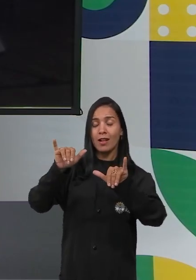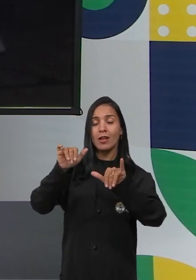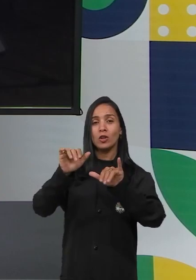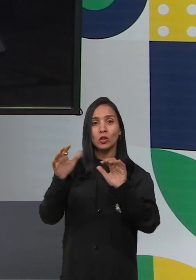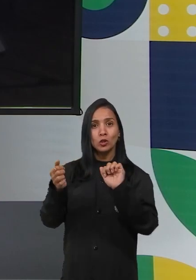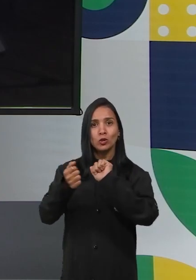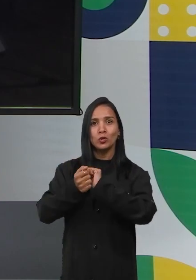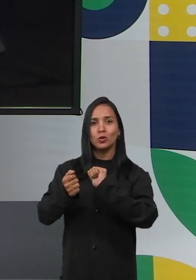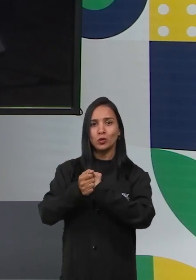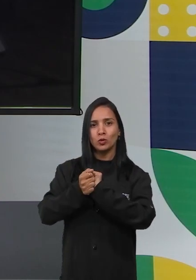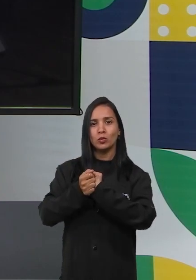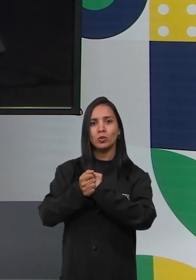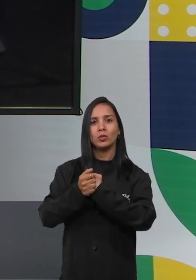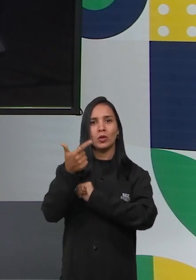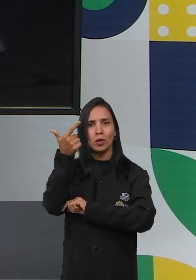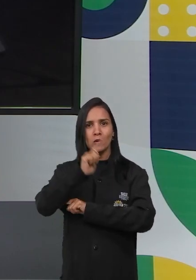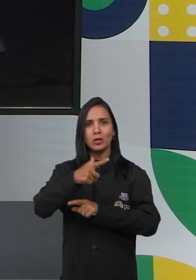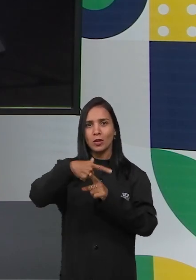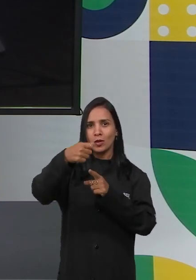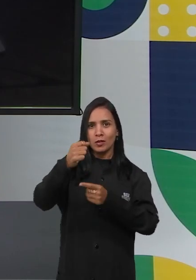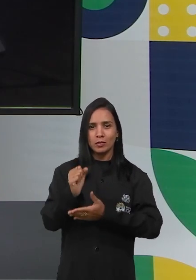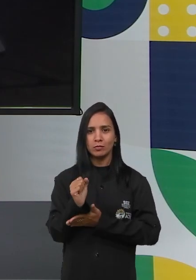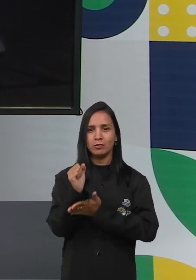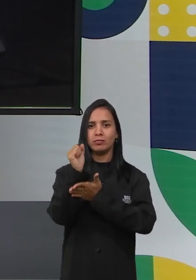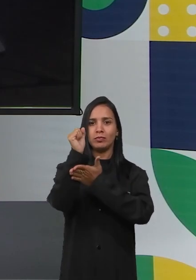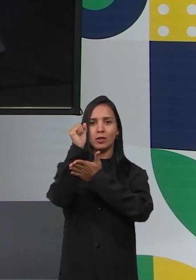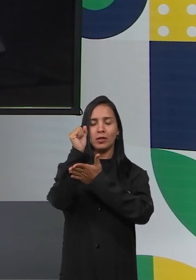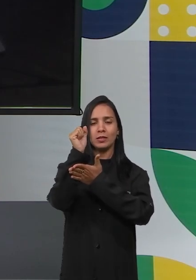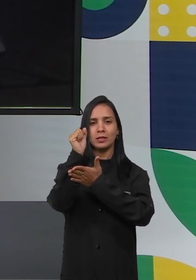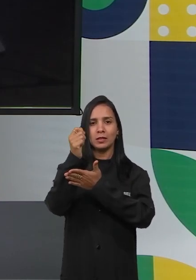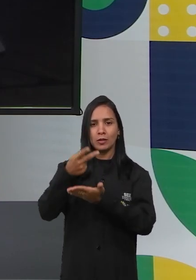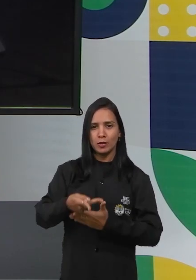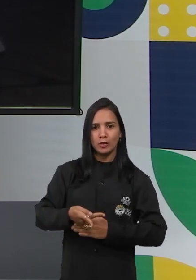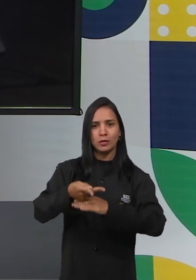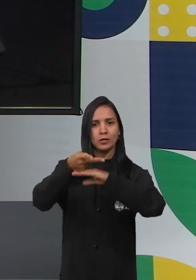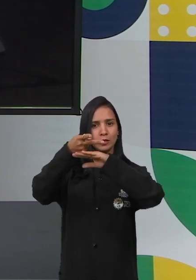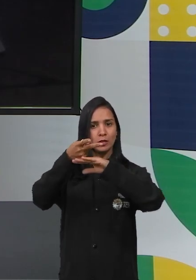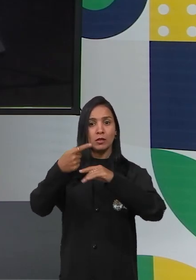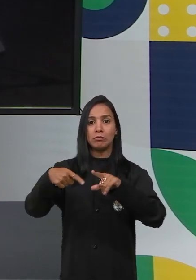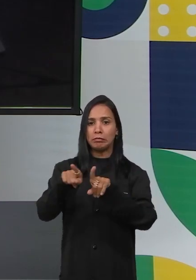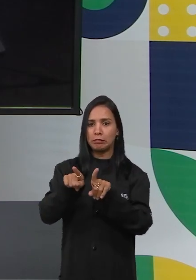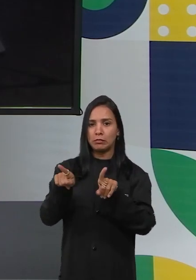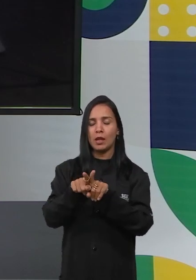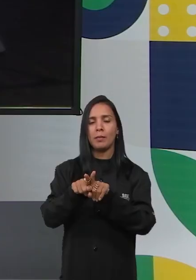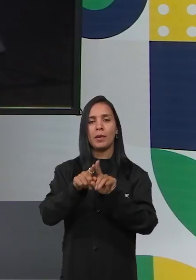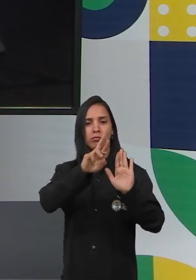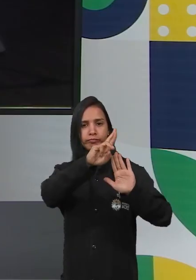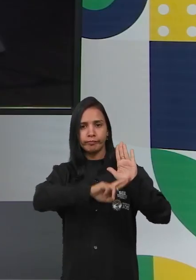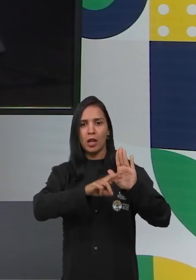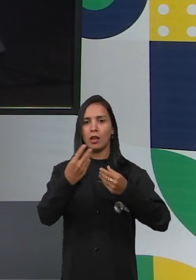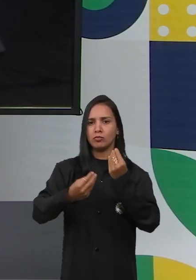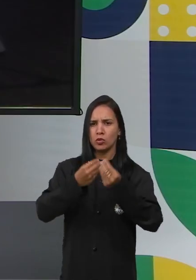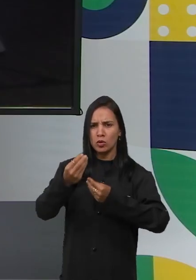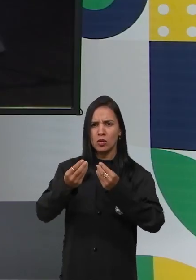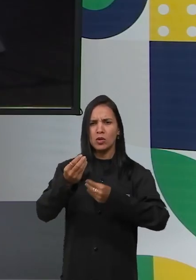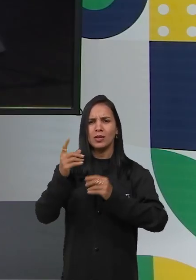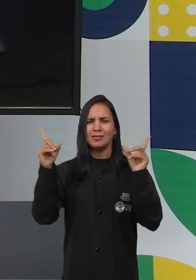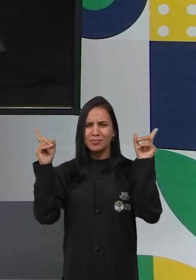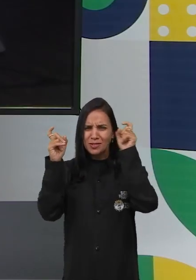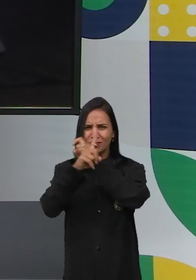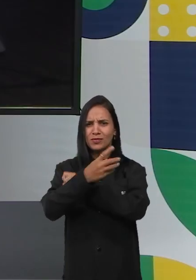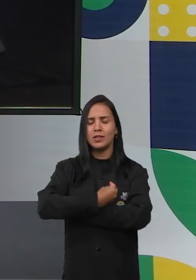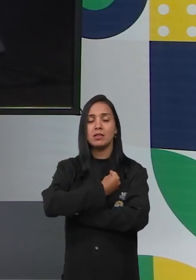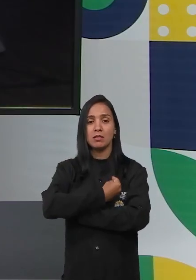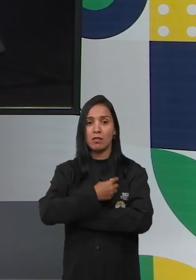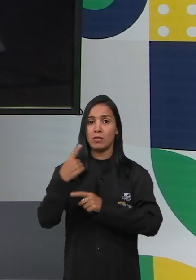que retrata, né, esse momento tão difícil vivido pelo brasileiro no período da ditadura militar, onde as pessoas